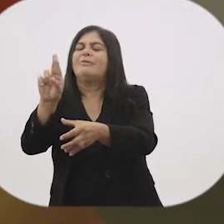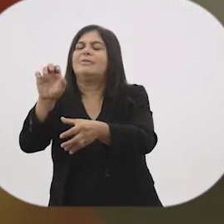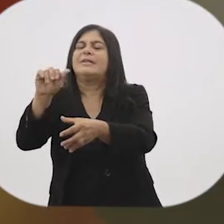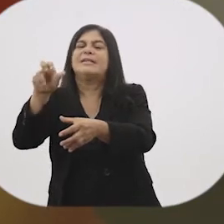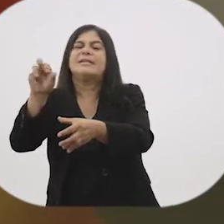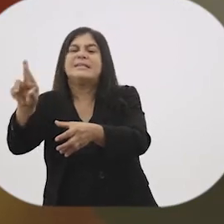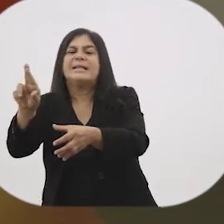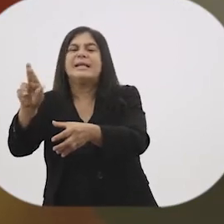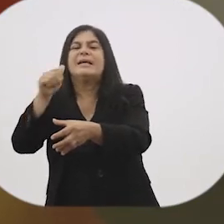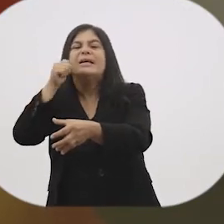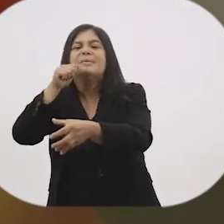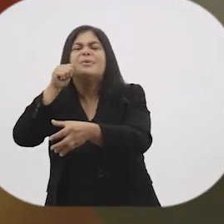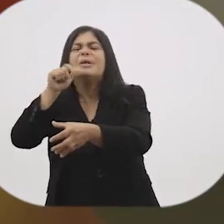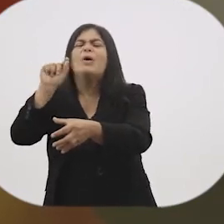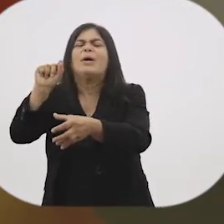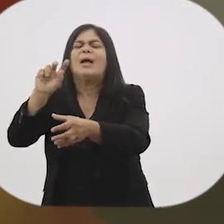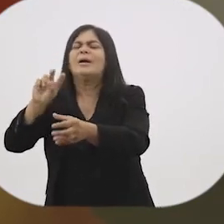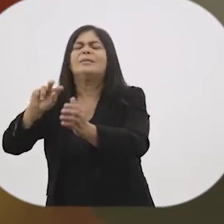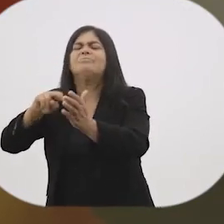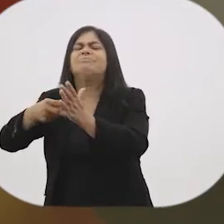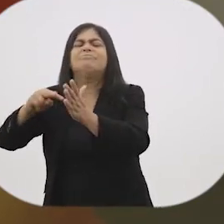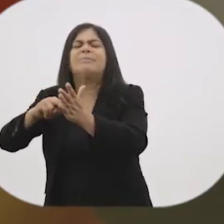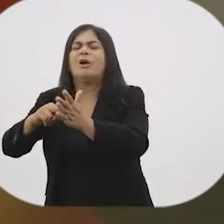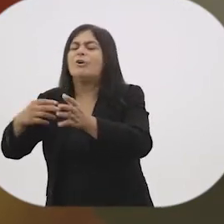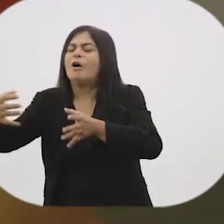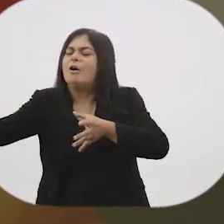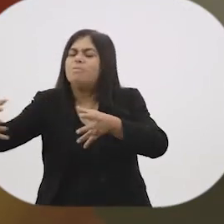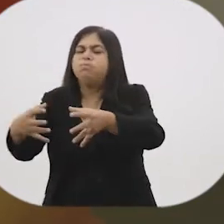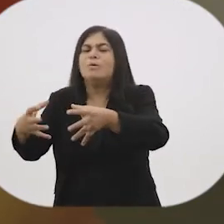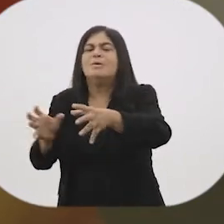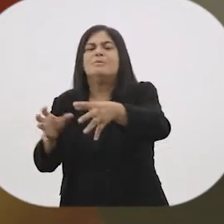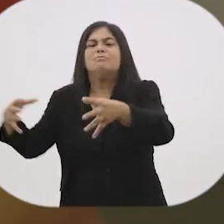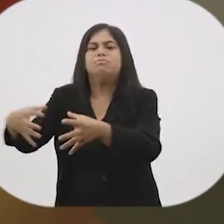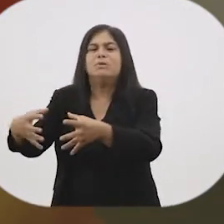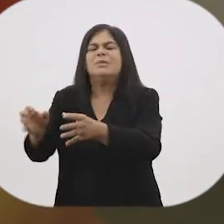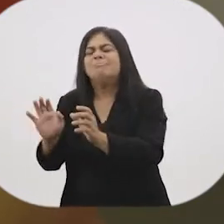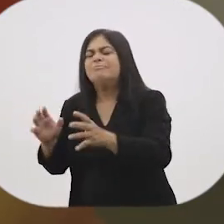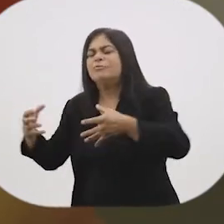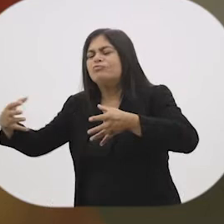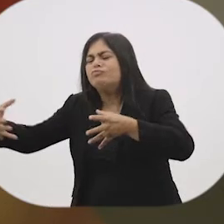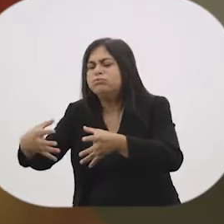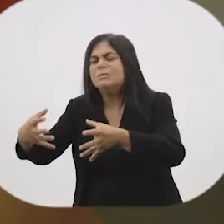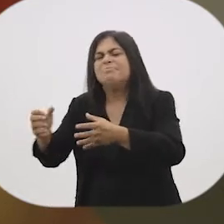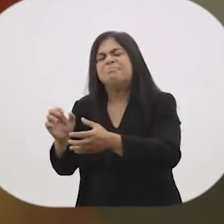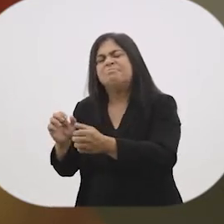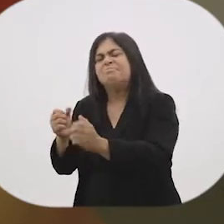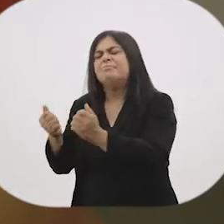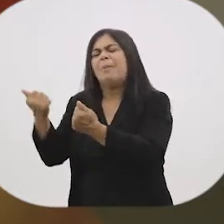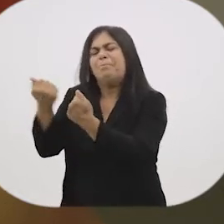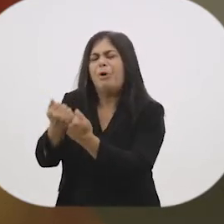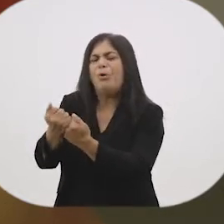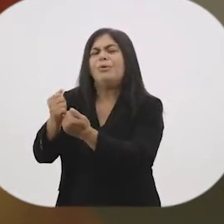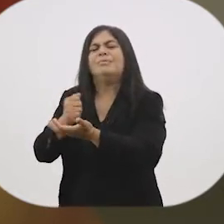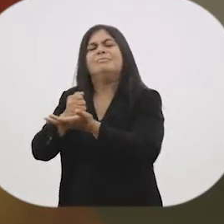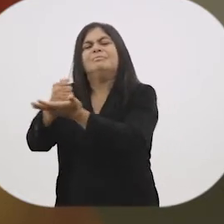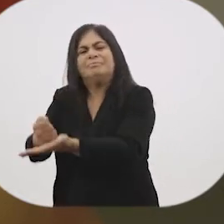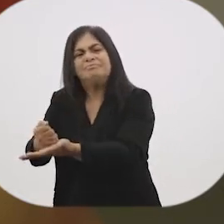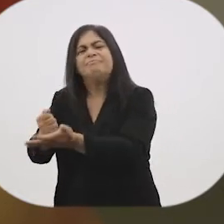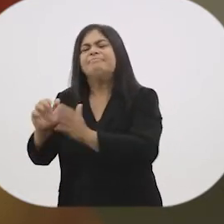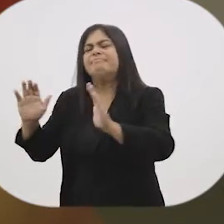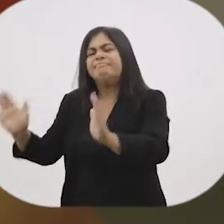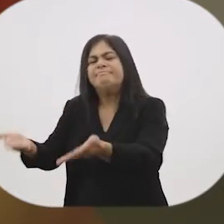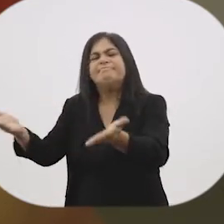lance essa proposta não é que elas possam sair daqui com a certeza de que elas vão